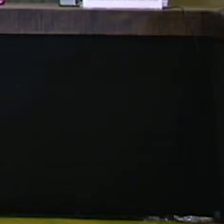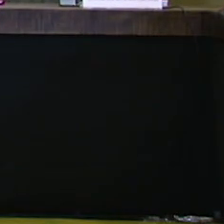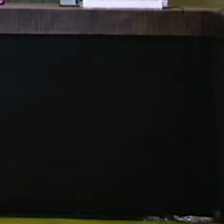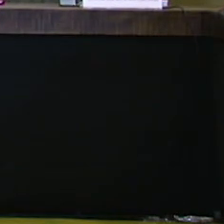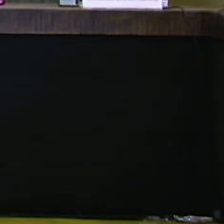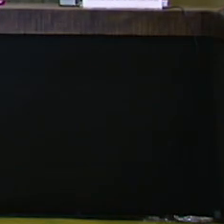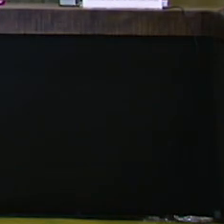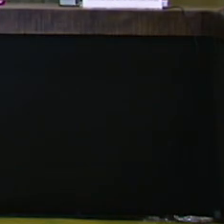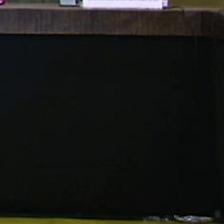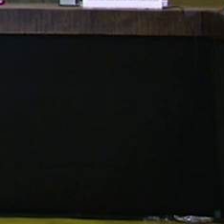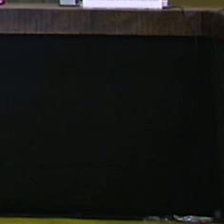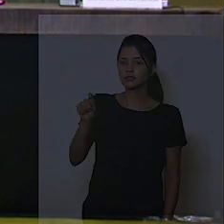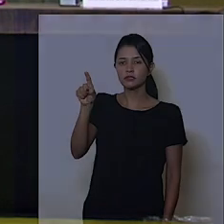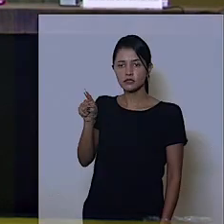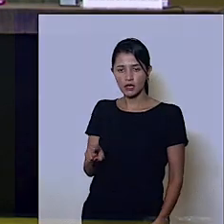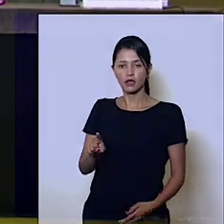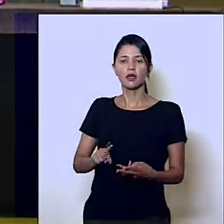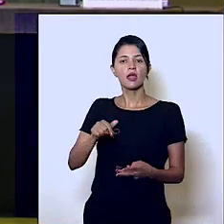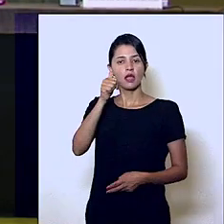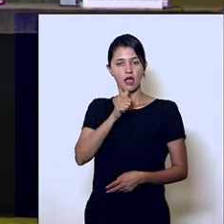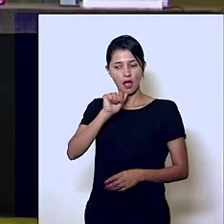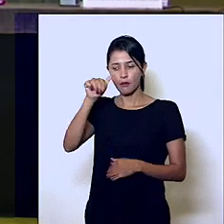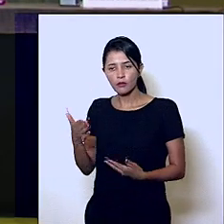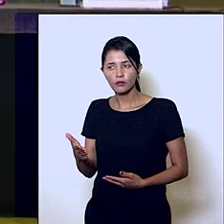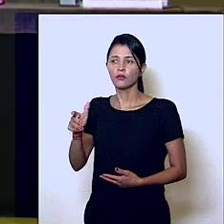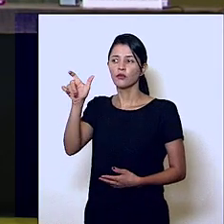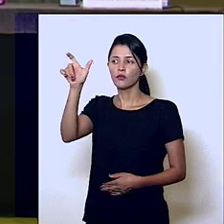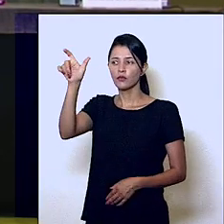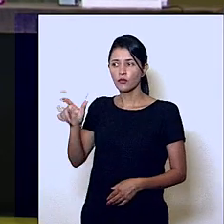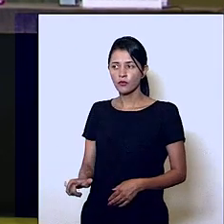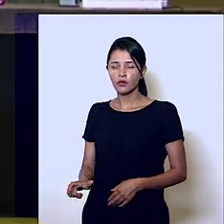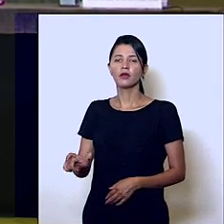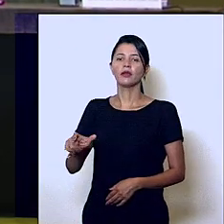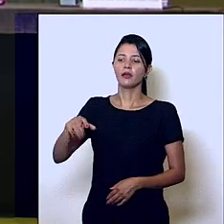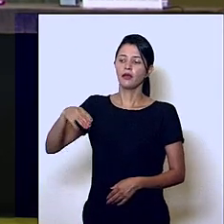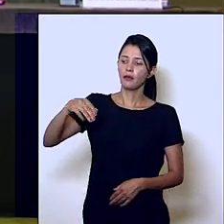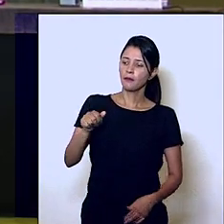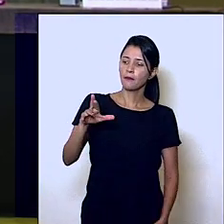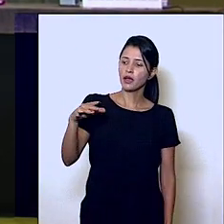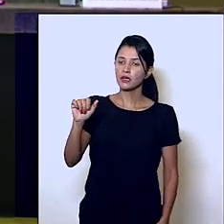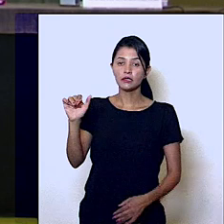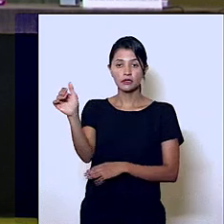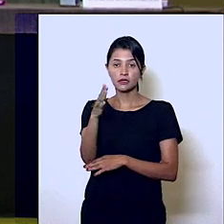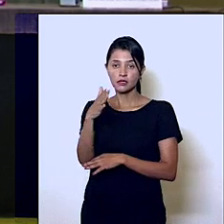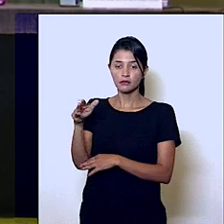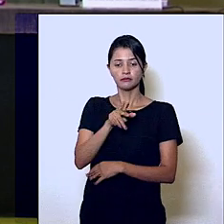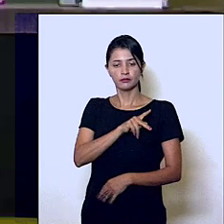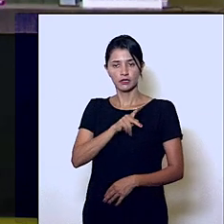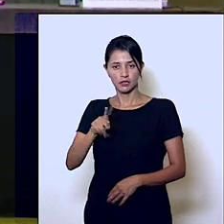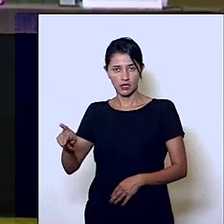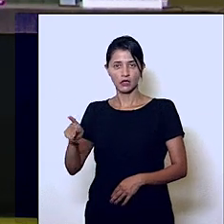da excelentíssima senhora embaixadora Márcia Loureiro, presidente da Fundação Alexandre de Gusmão.